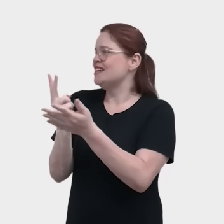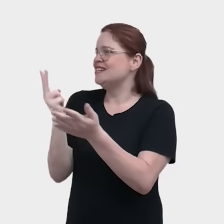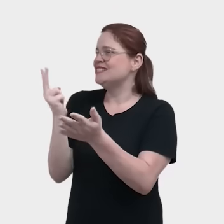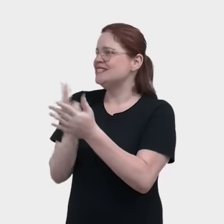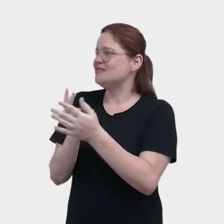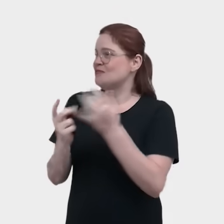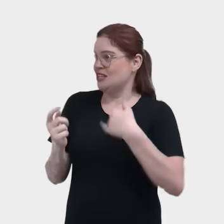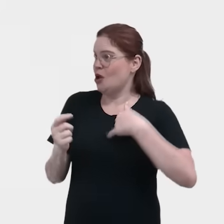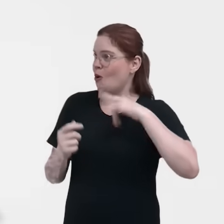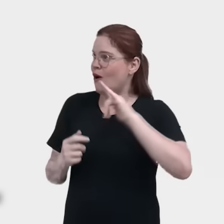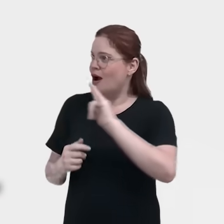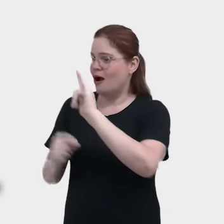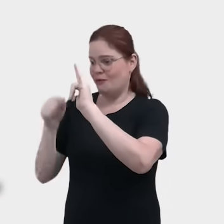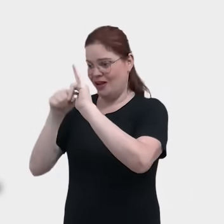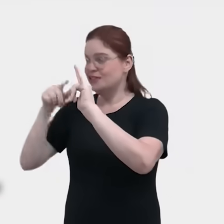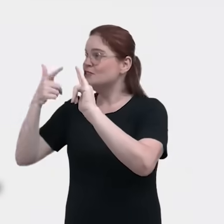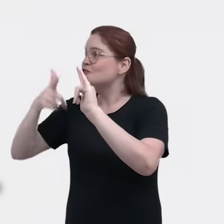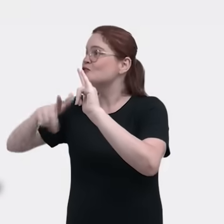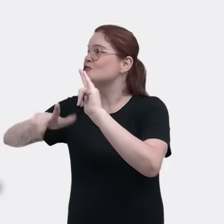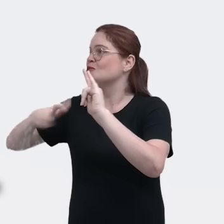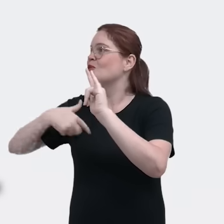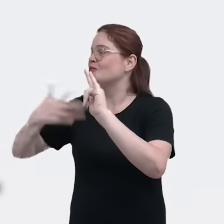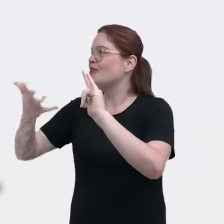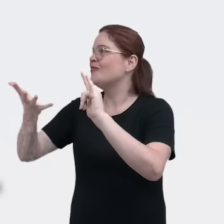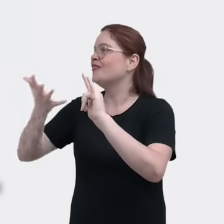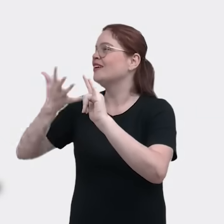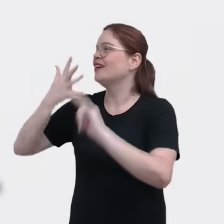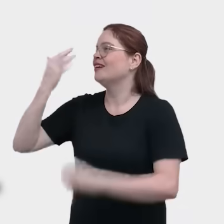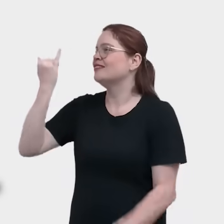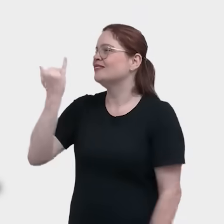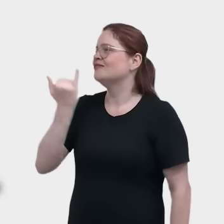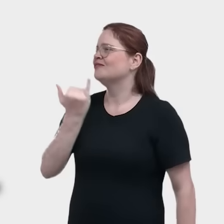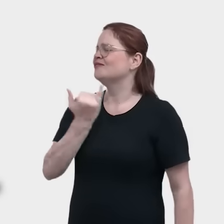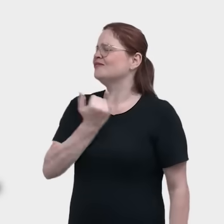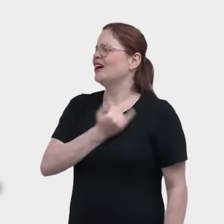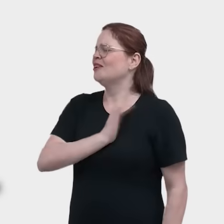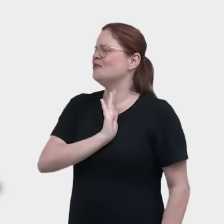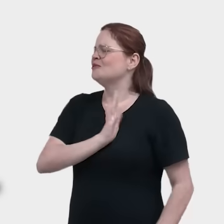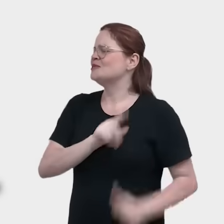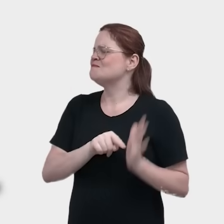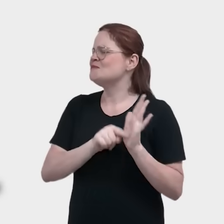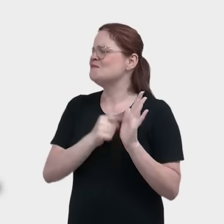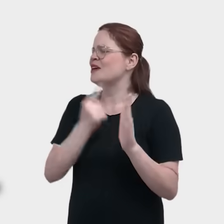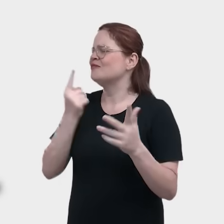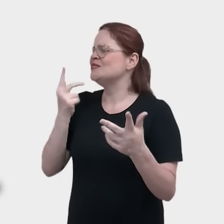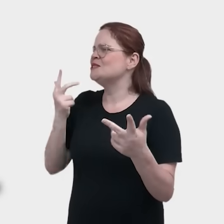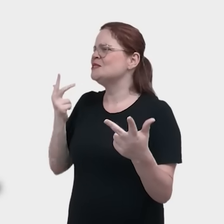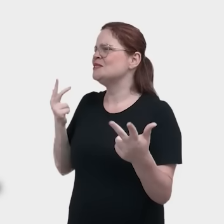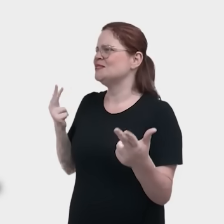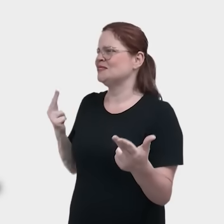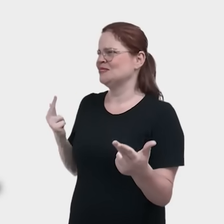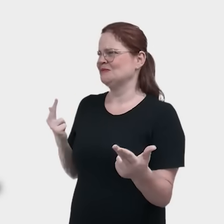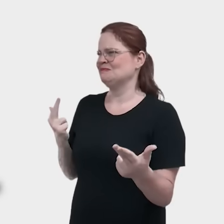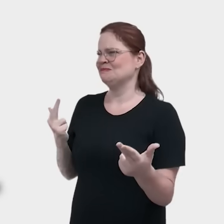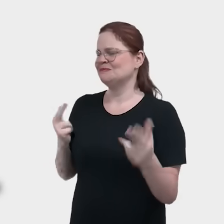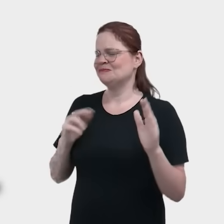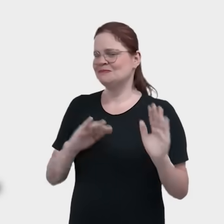vez. Quando tocaste em mim pela primeira vez.